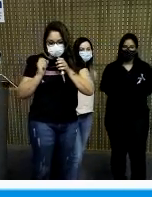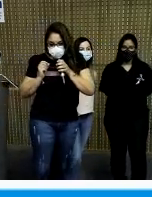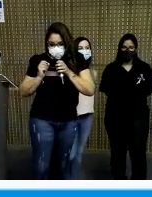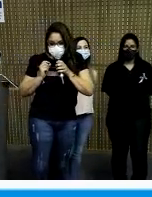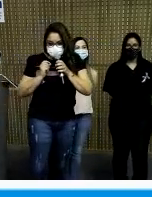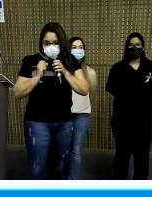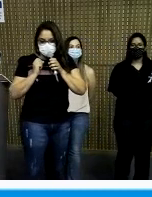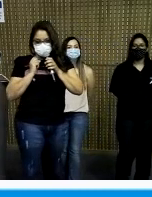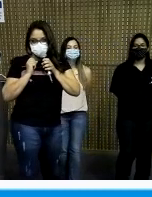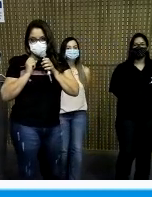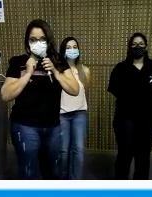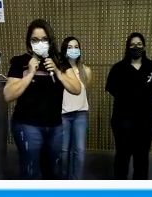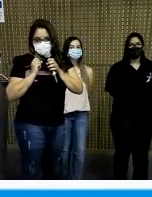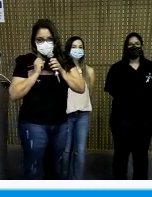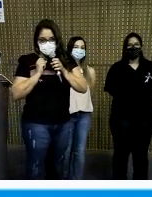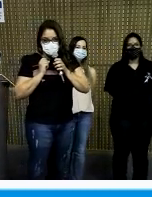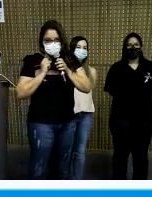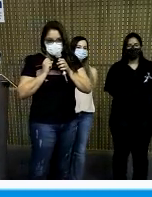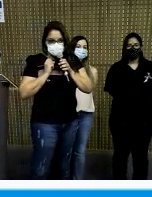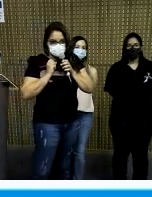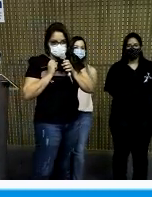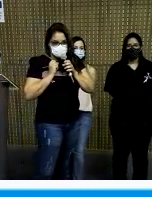Do alto risco, desculpa.